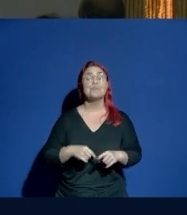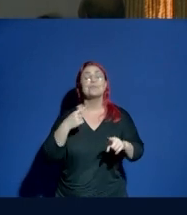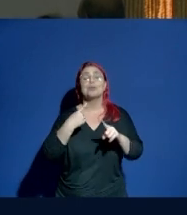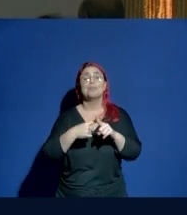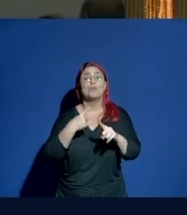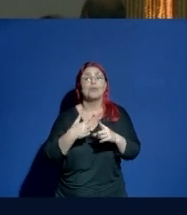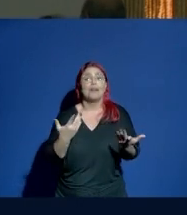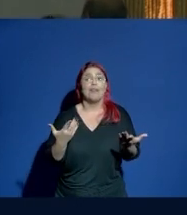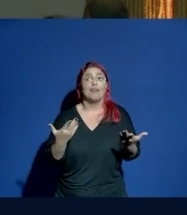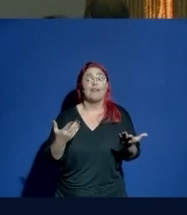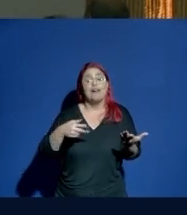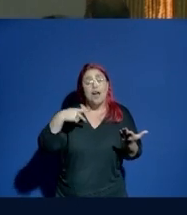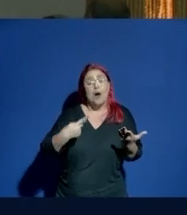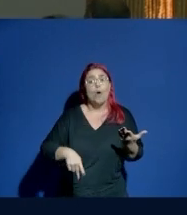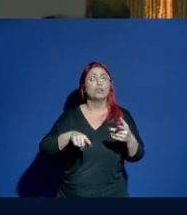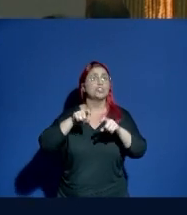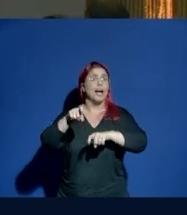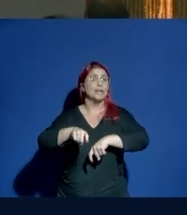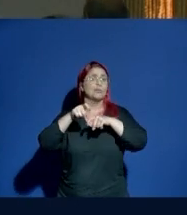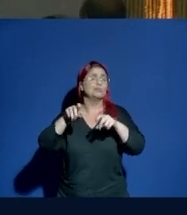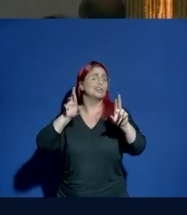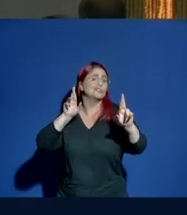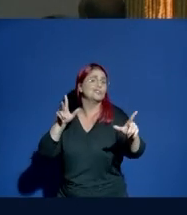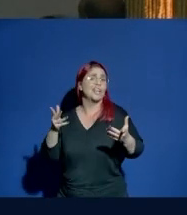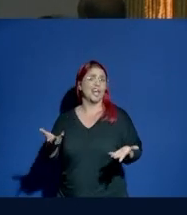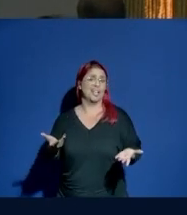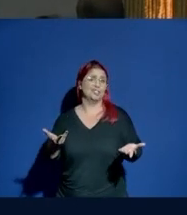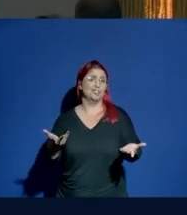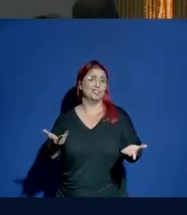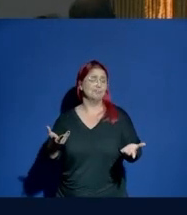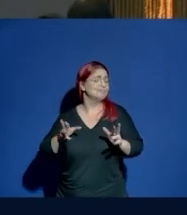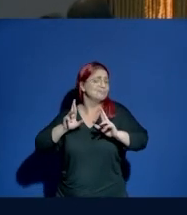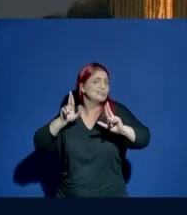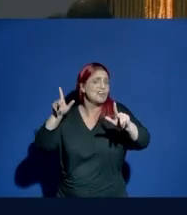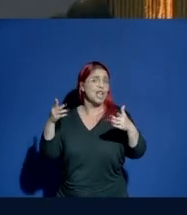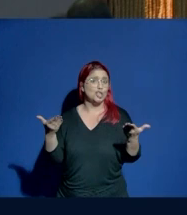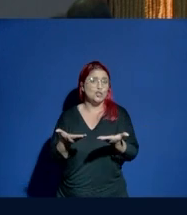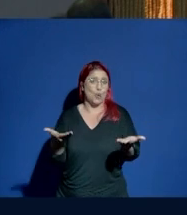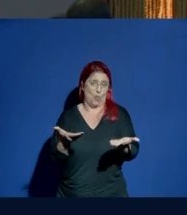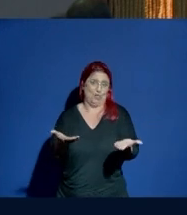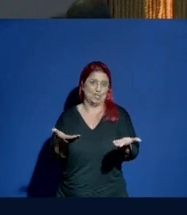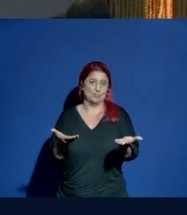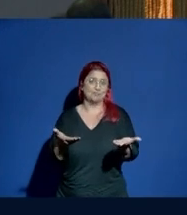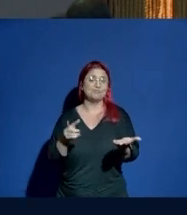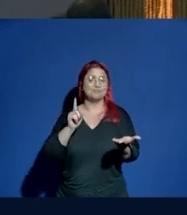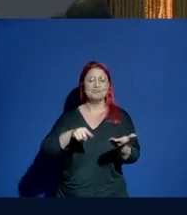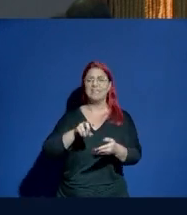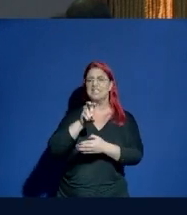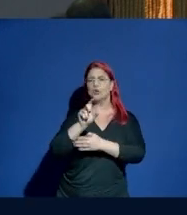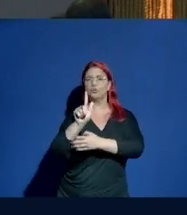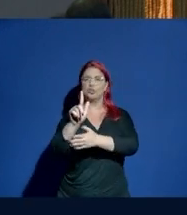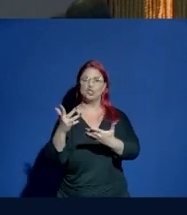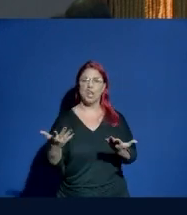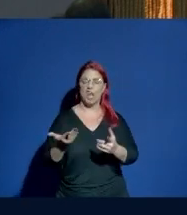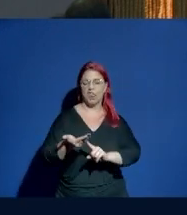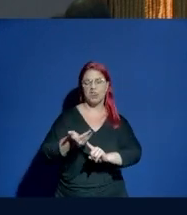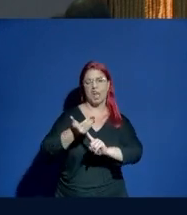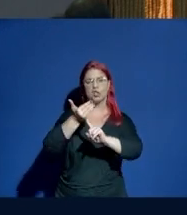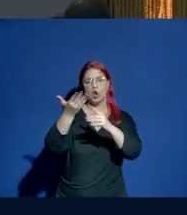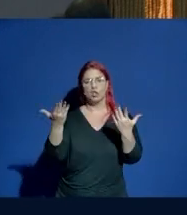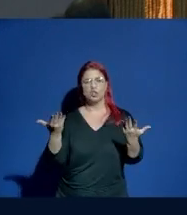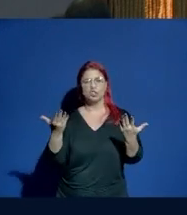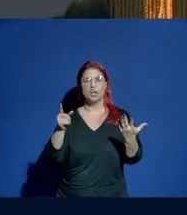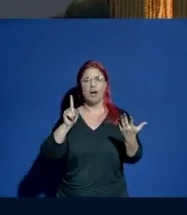a nossa agricultura agricultura diferente agricultura hoje ela é 5g ela é tecnificada